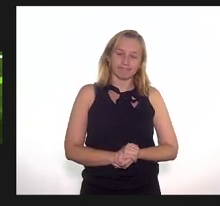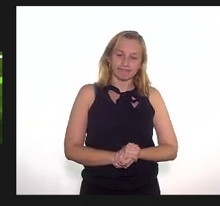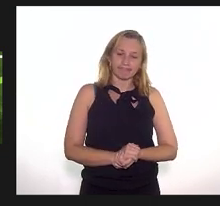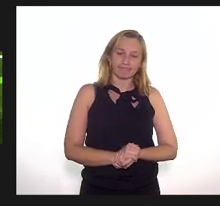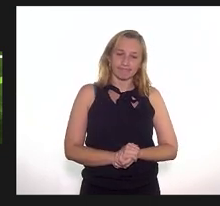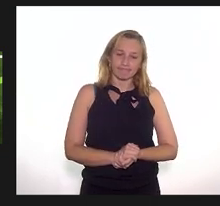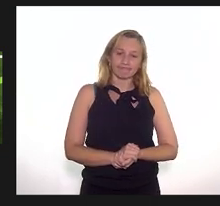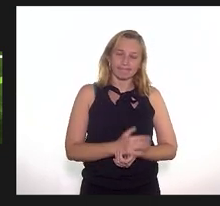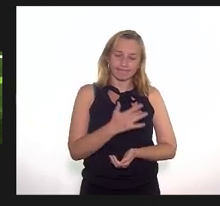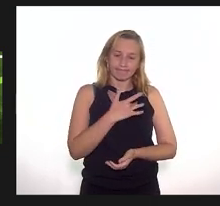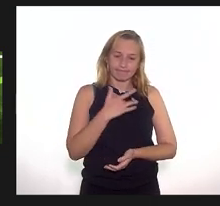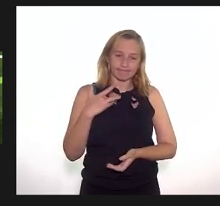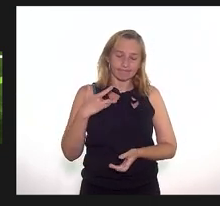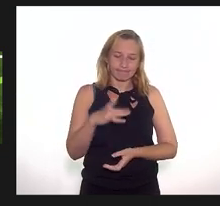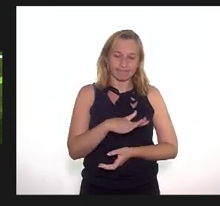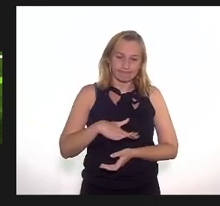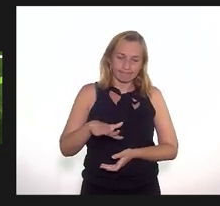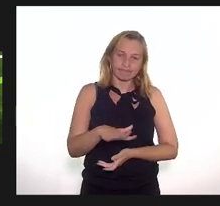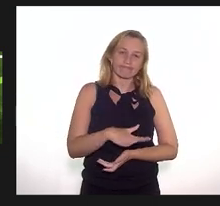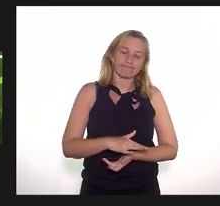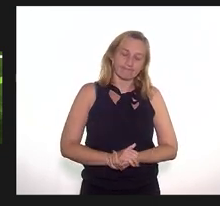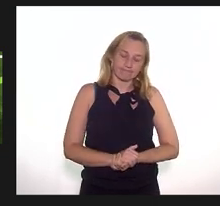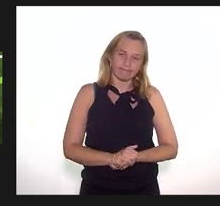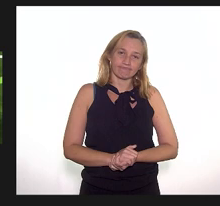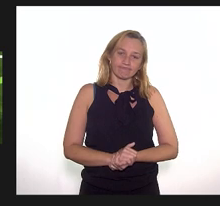É na saúde pública ali do município